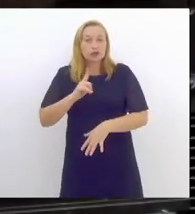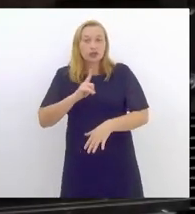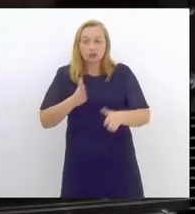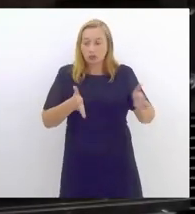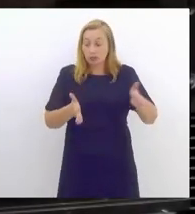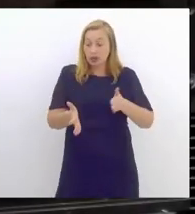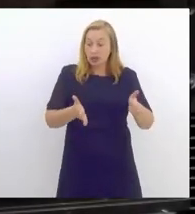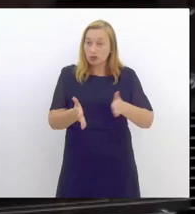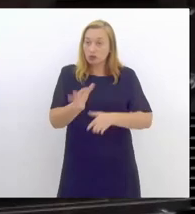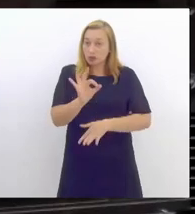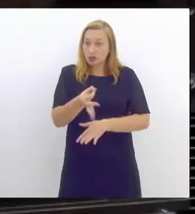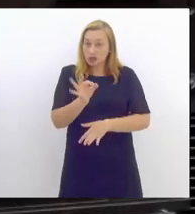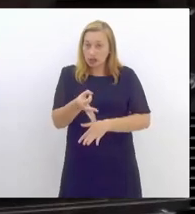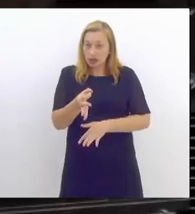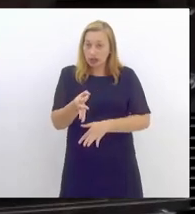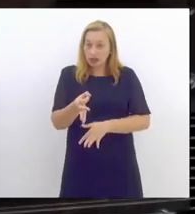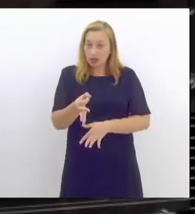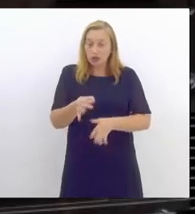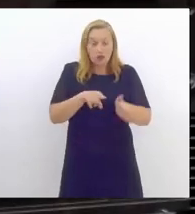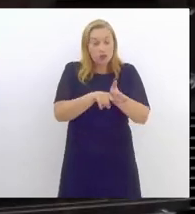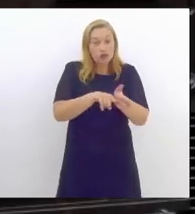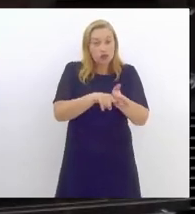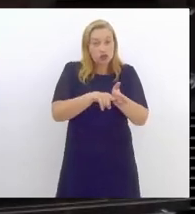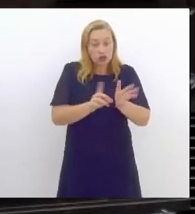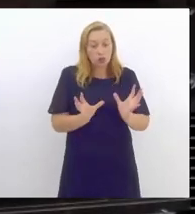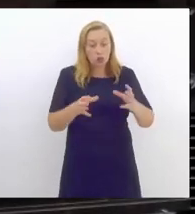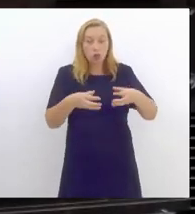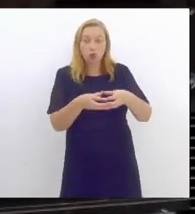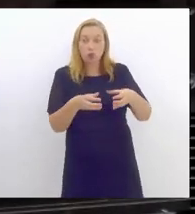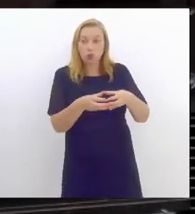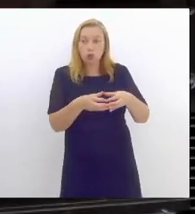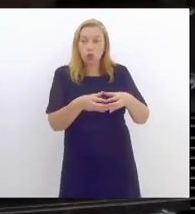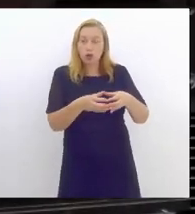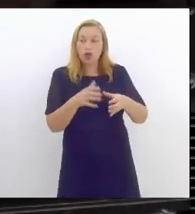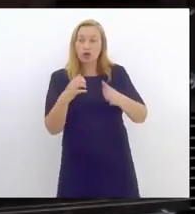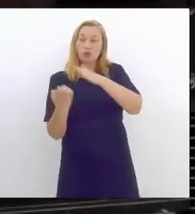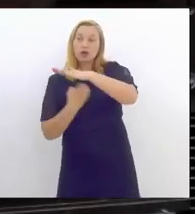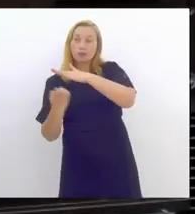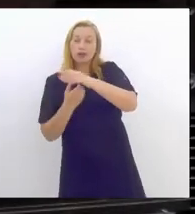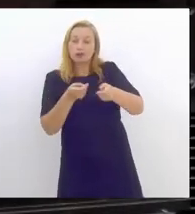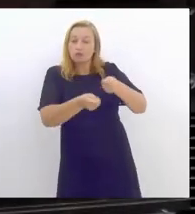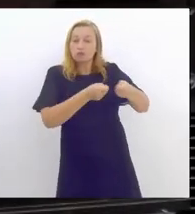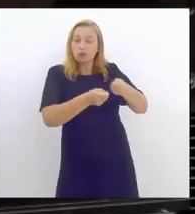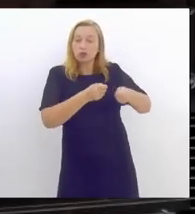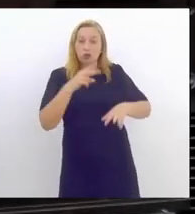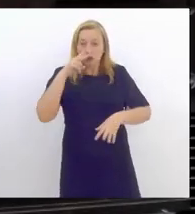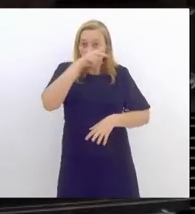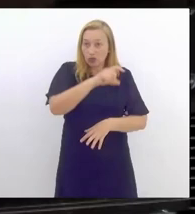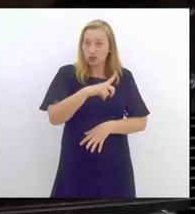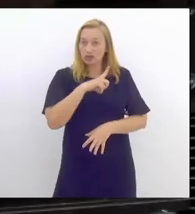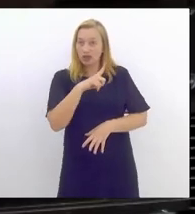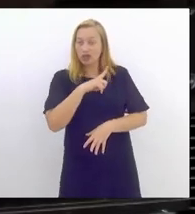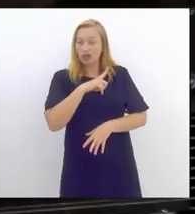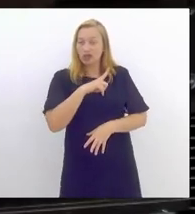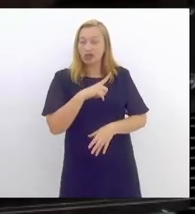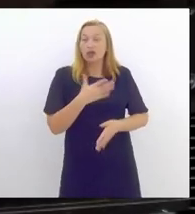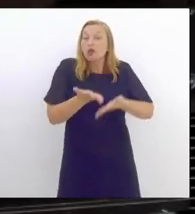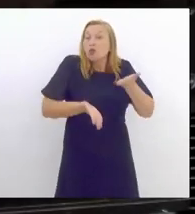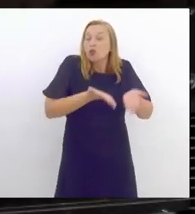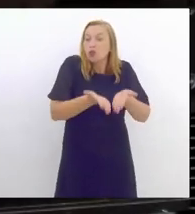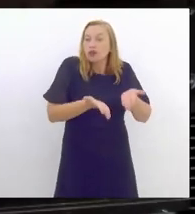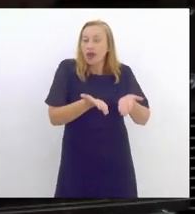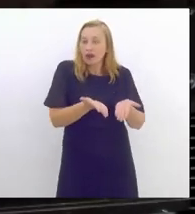definidos, comitês de fiscalização e uma agência reguladora fortalecida. Além de cuidar do